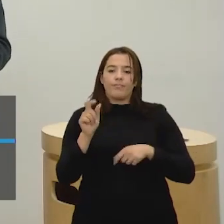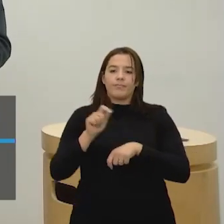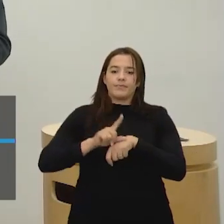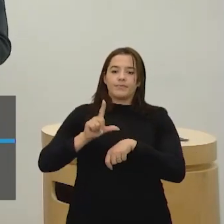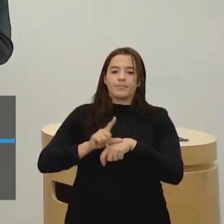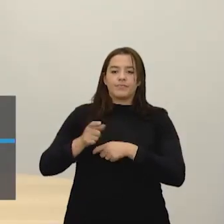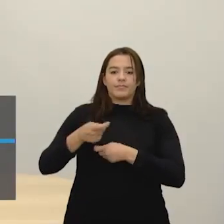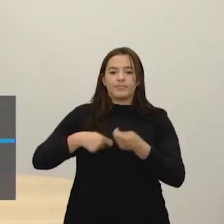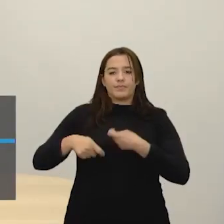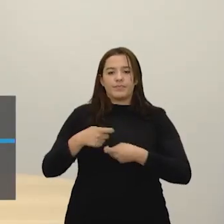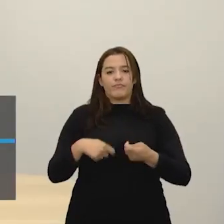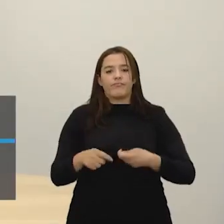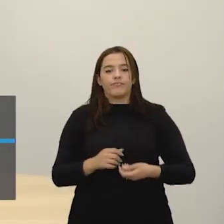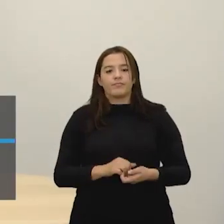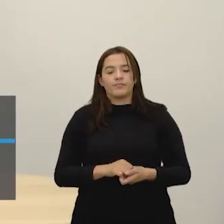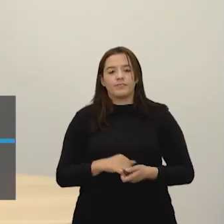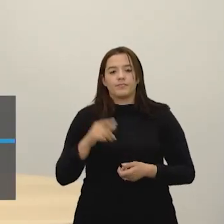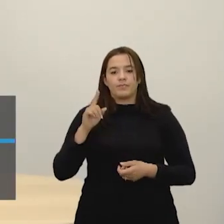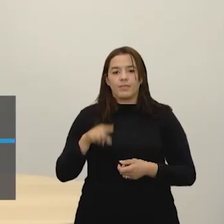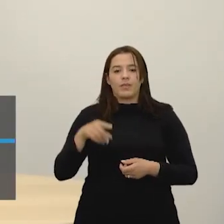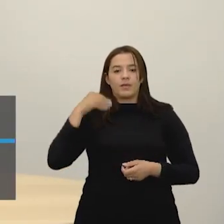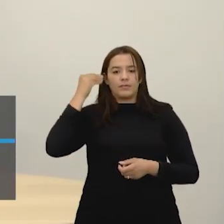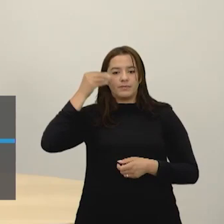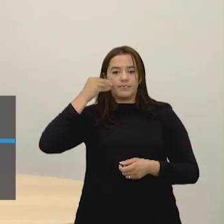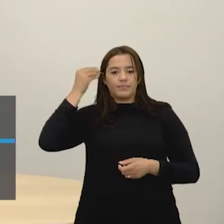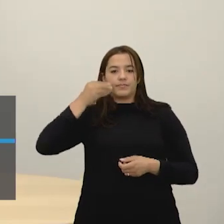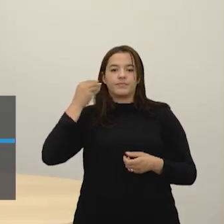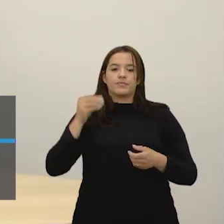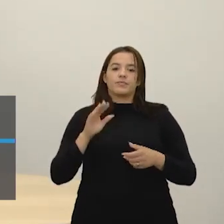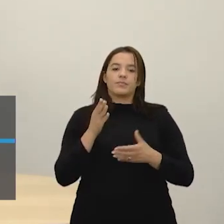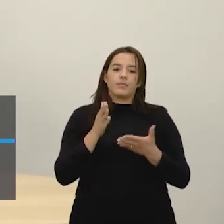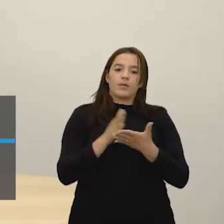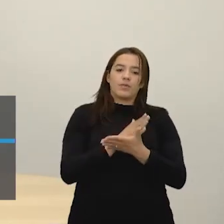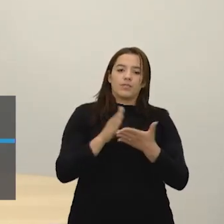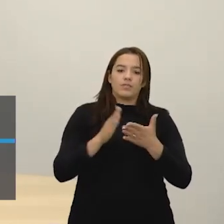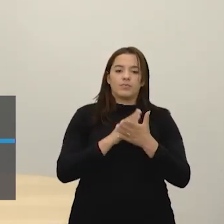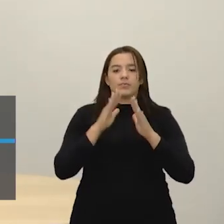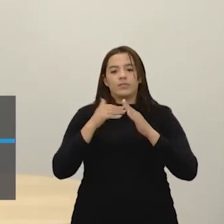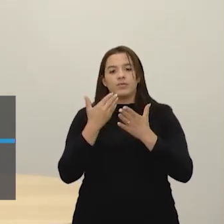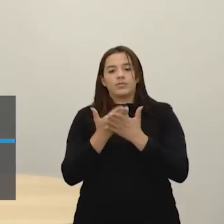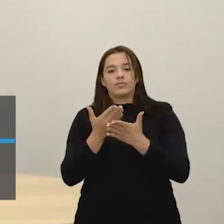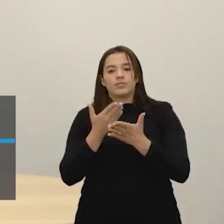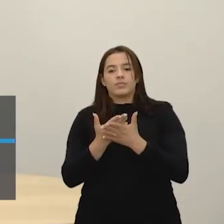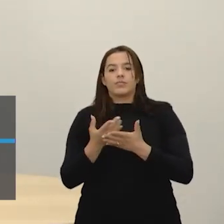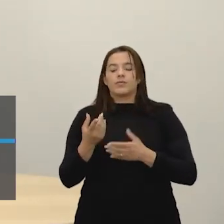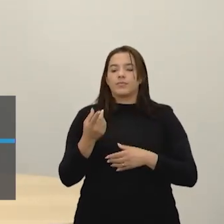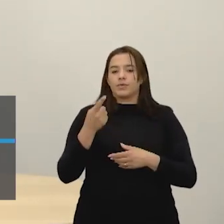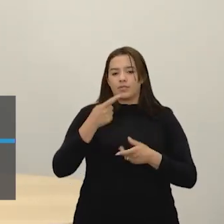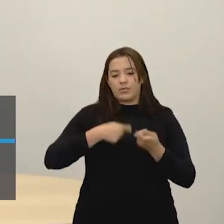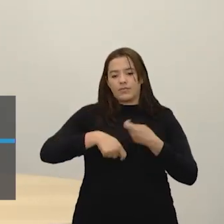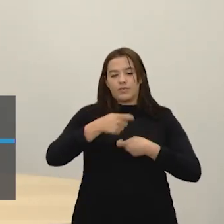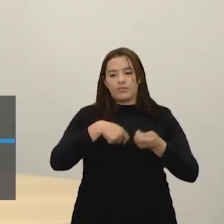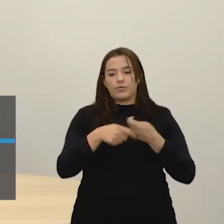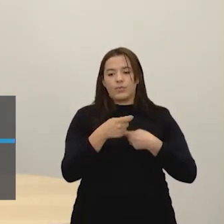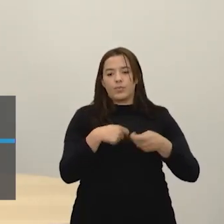regime ditatorial. Então, é essa experiência que faz uma certa escola de economia que se